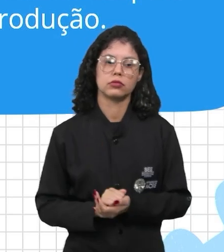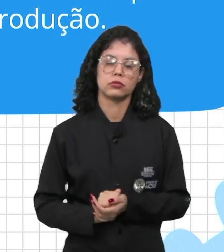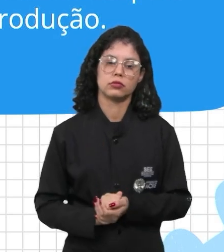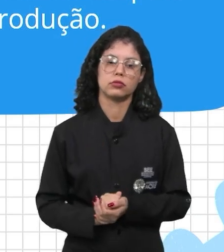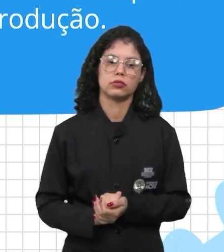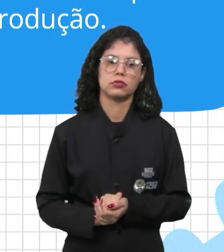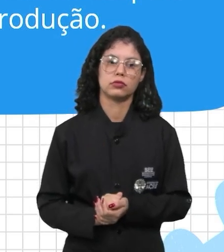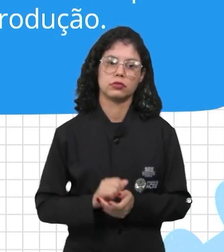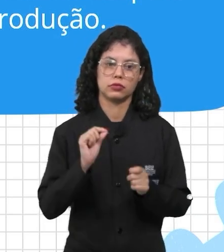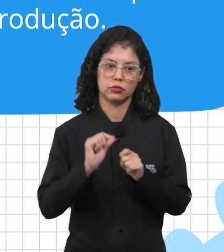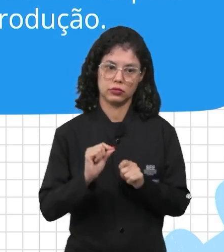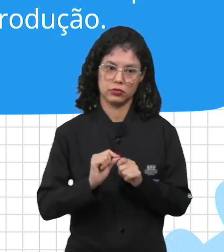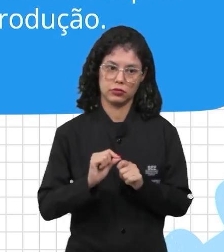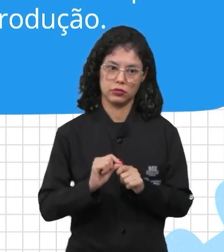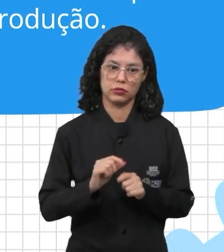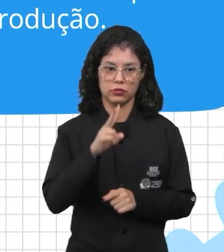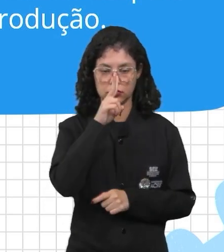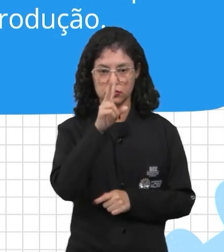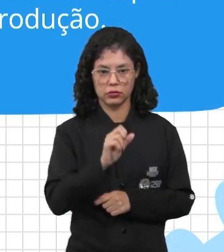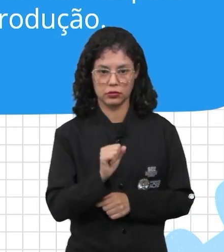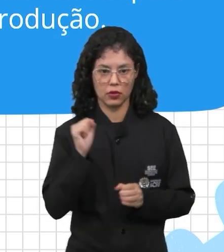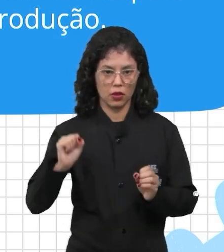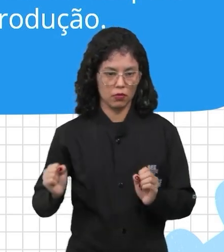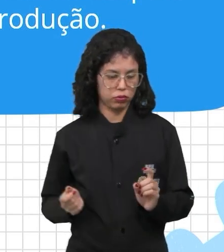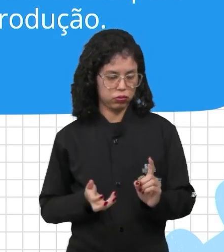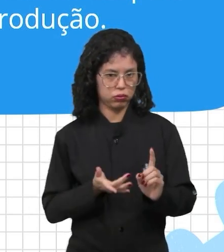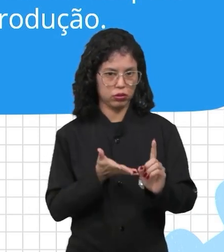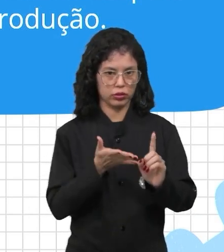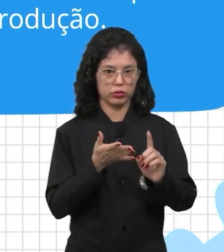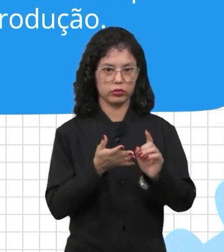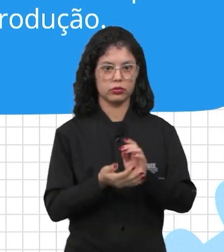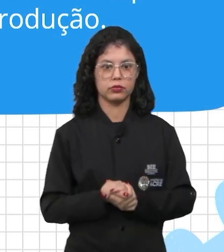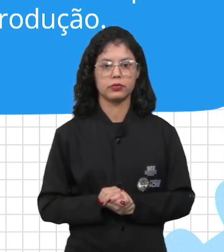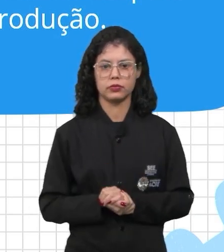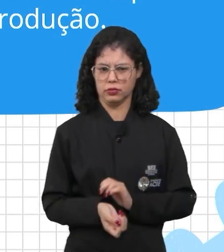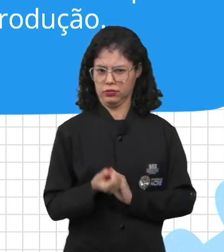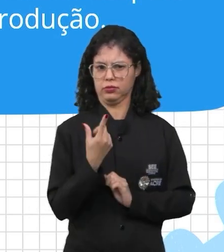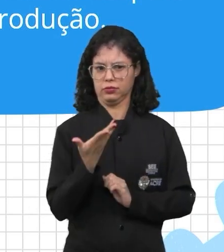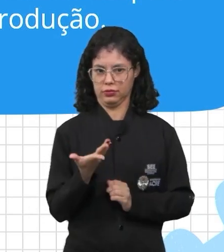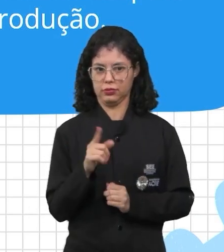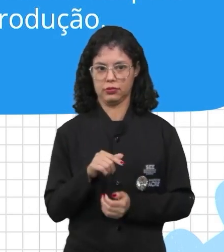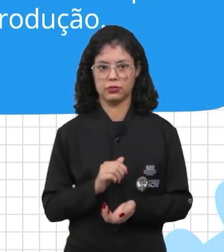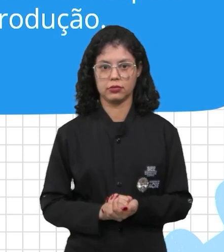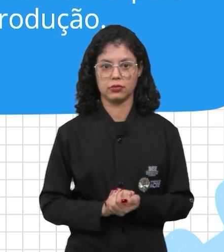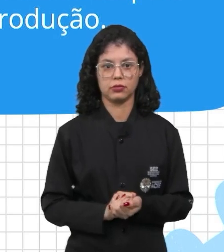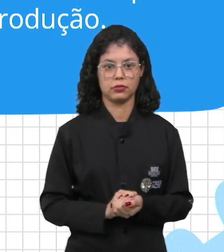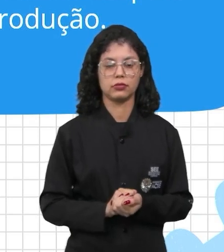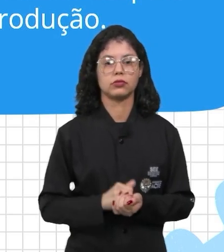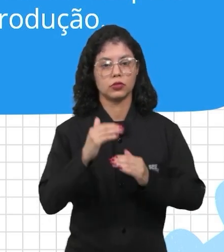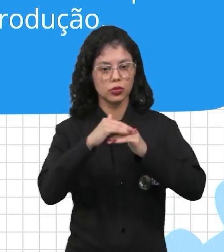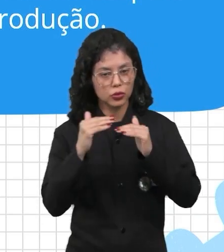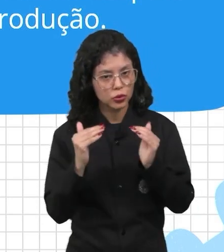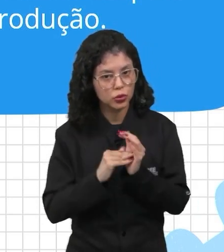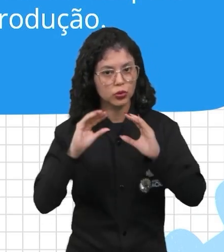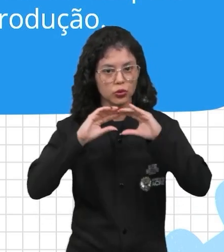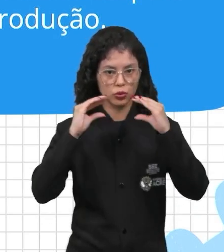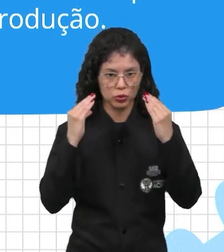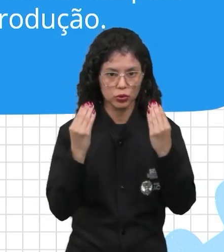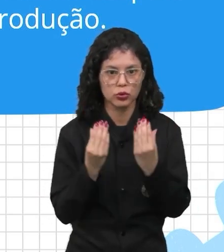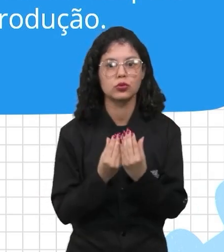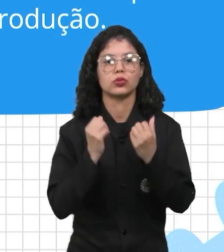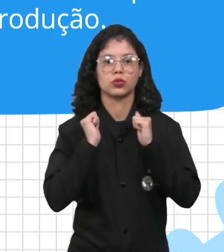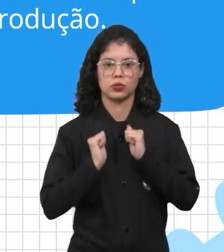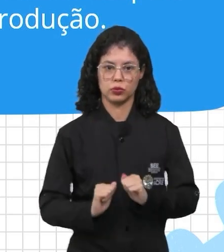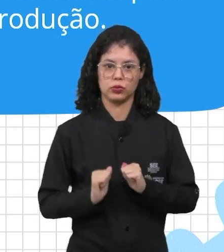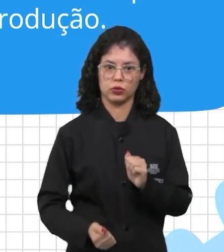matéria bruta seja dotada de uma força vital. Estranho, né? E a biogênese diz que todos